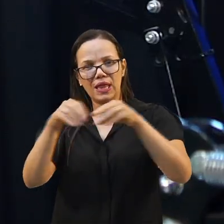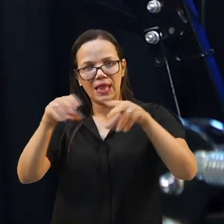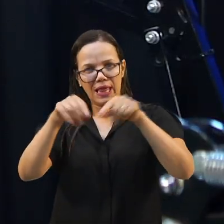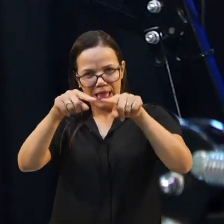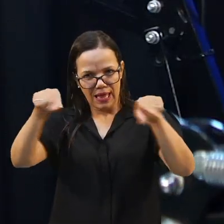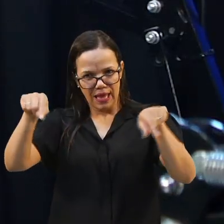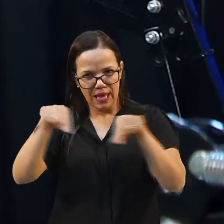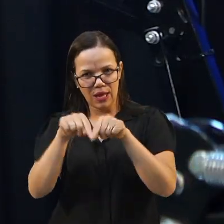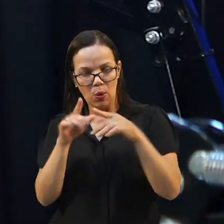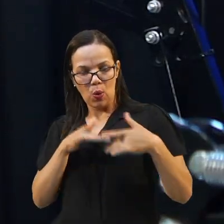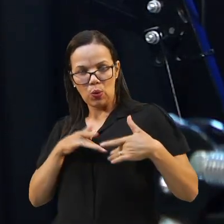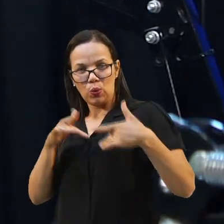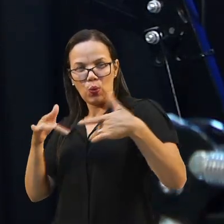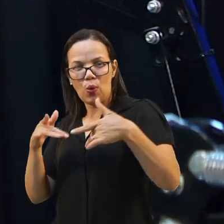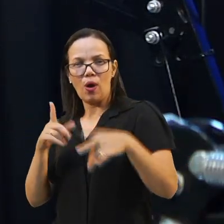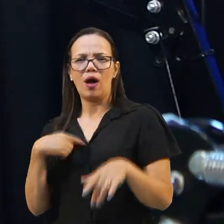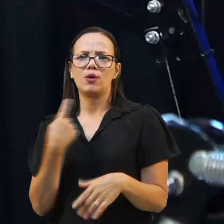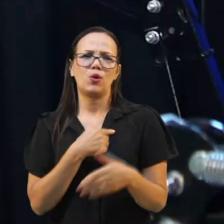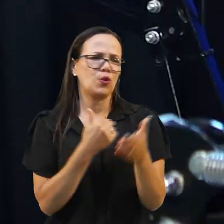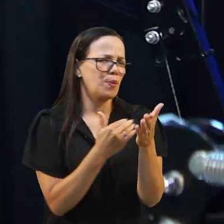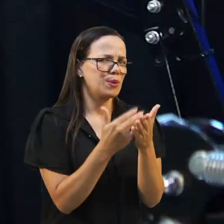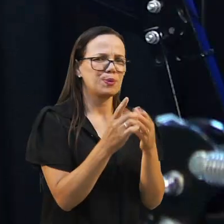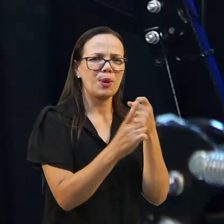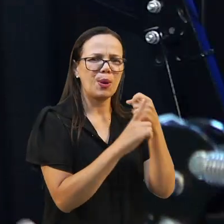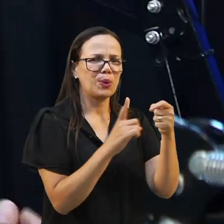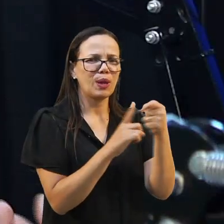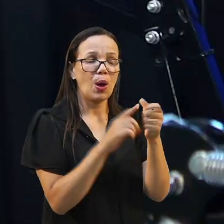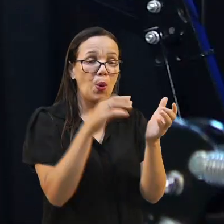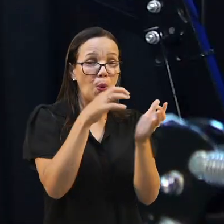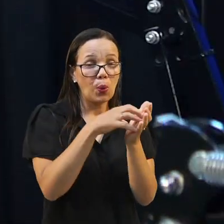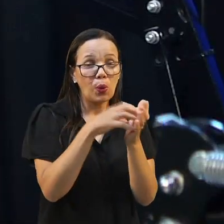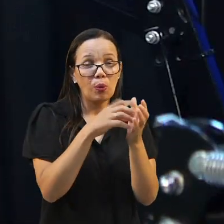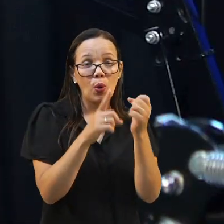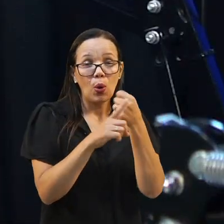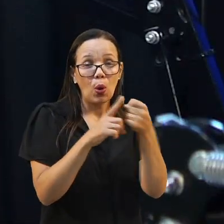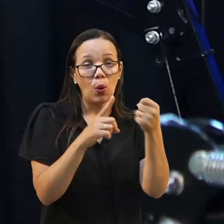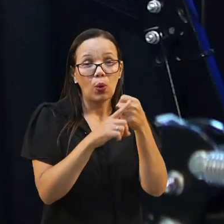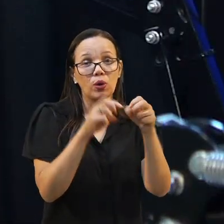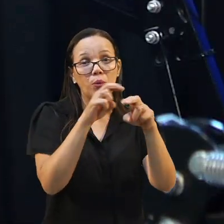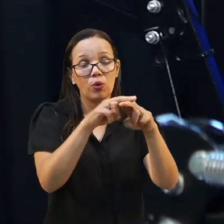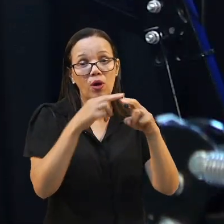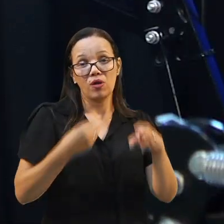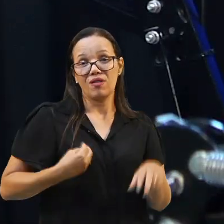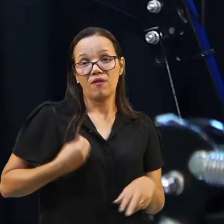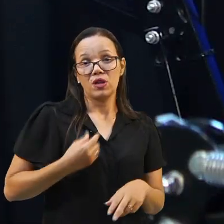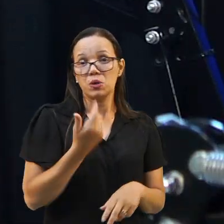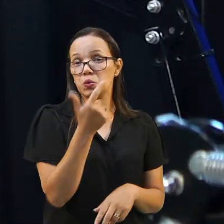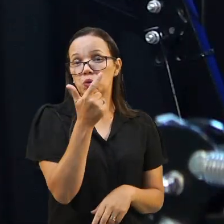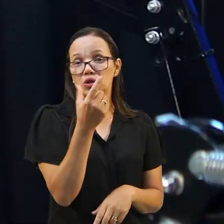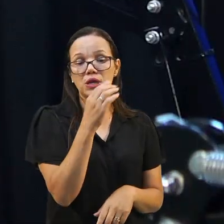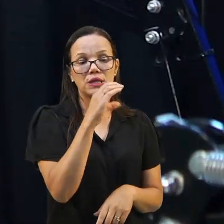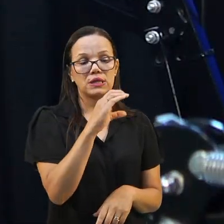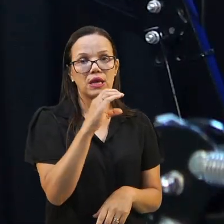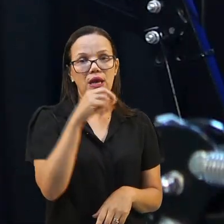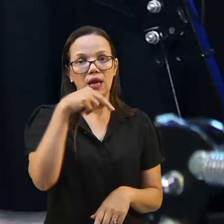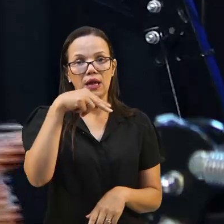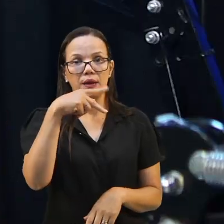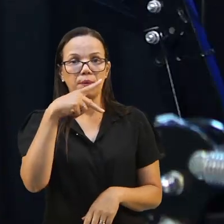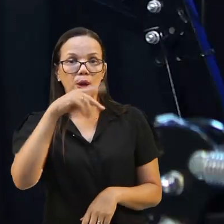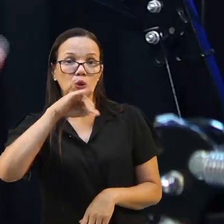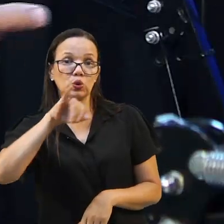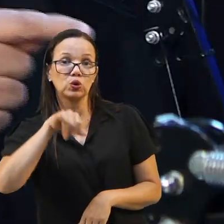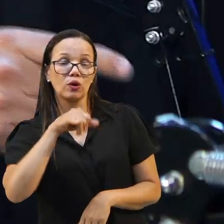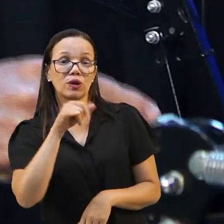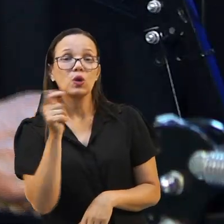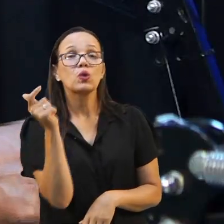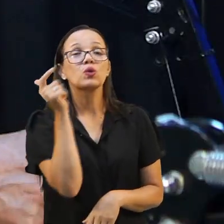né? Inicialmente, o Grupo Luta pela Vida não tinha CNPJ, a gente conseguia doações